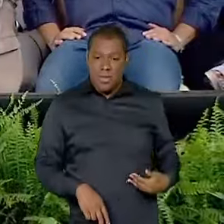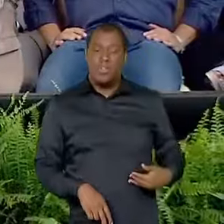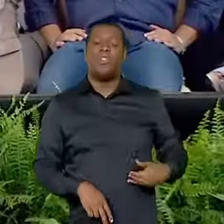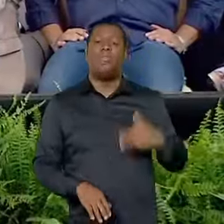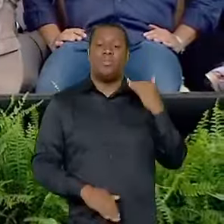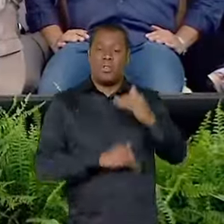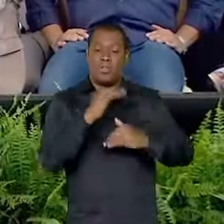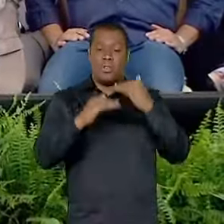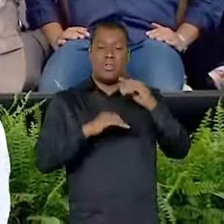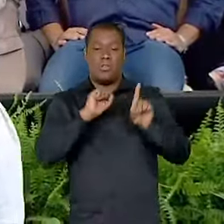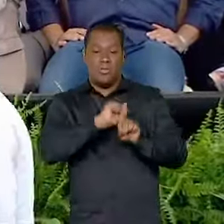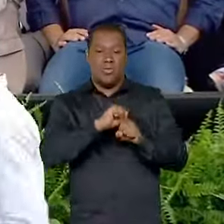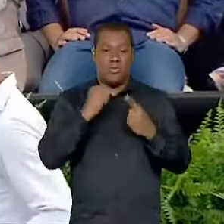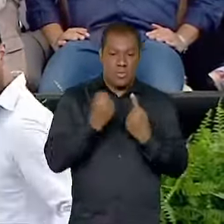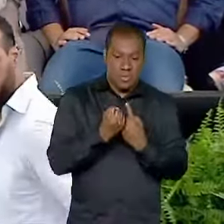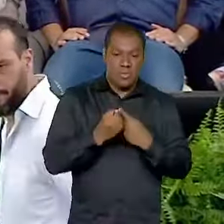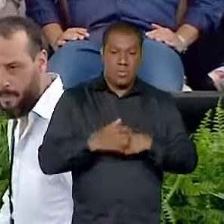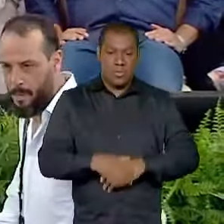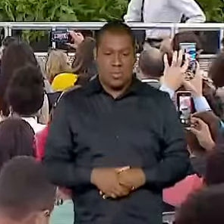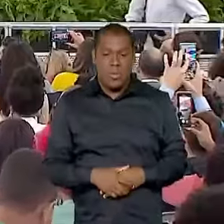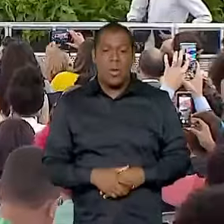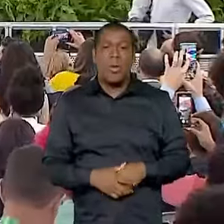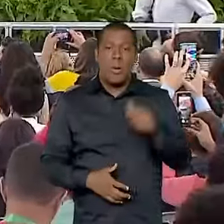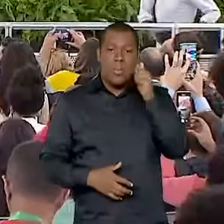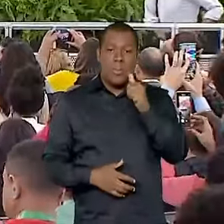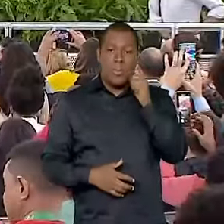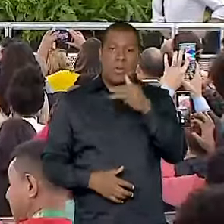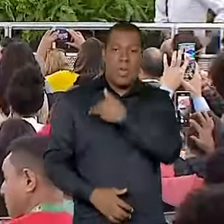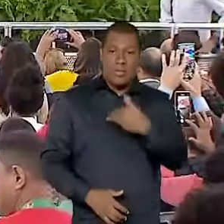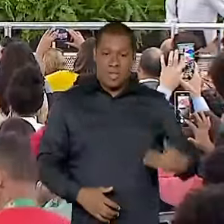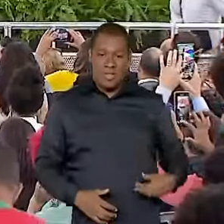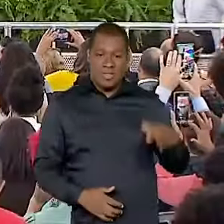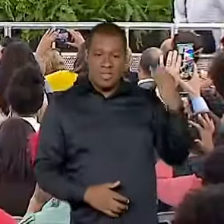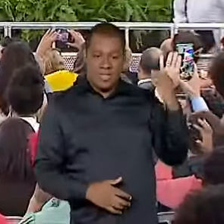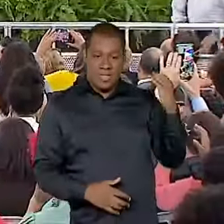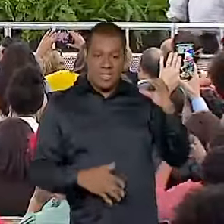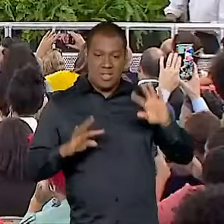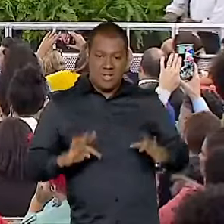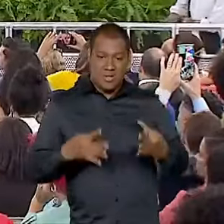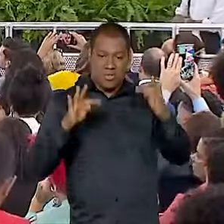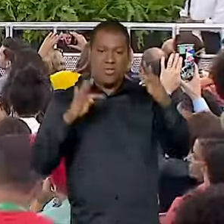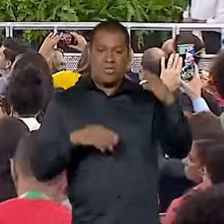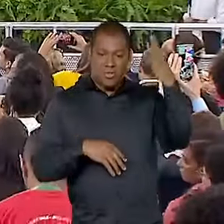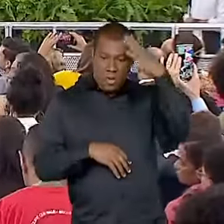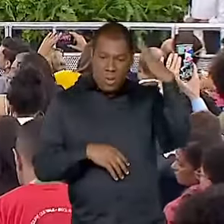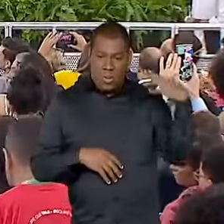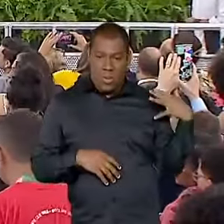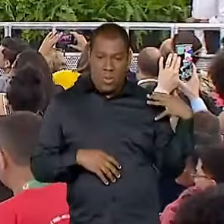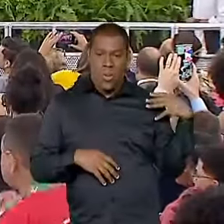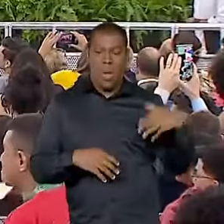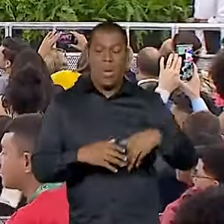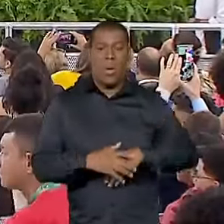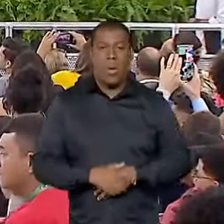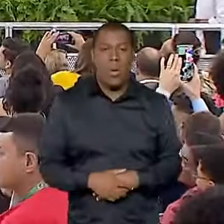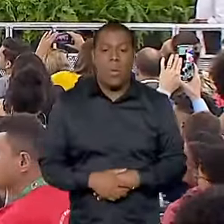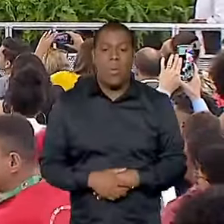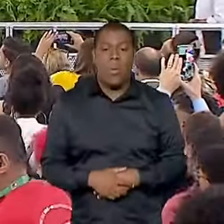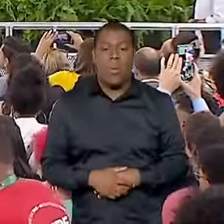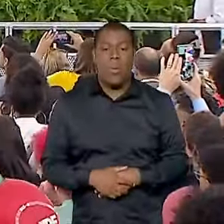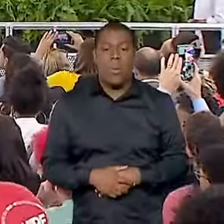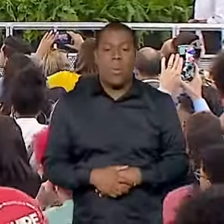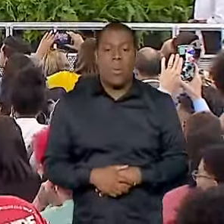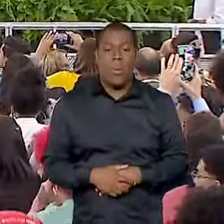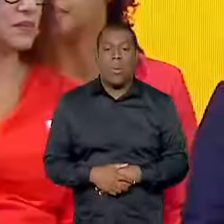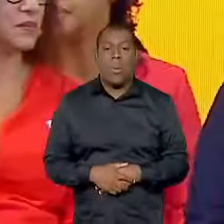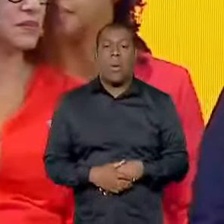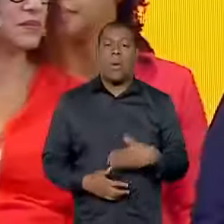e Combate à Fome, a nossa querida Luciana, ministra de Ciência, Tecnologia e Inovação, nossa querida